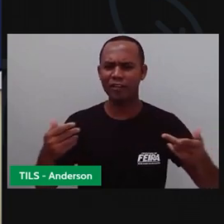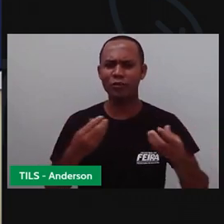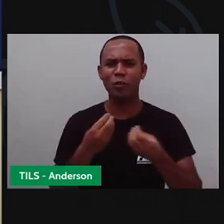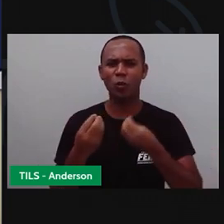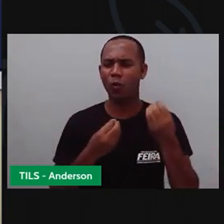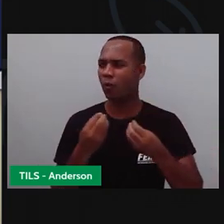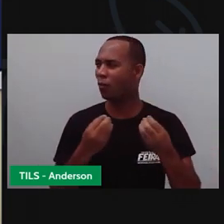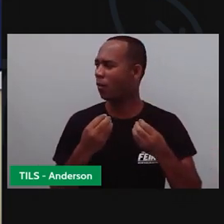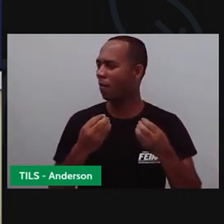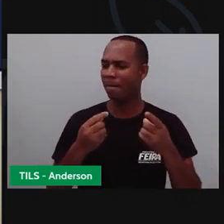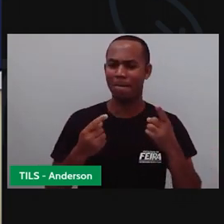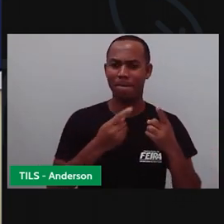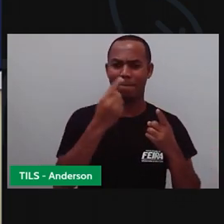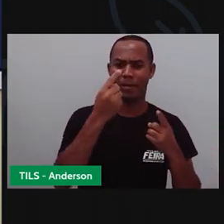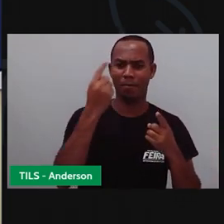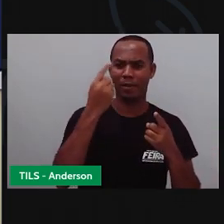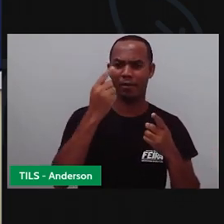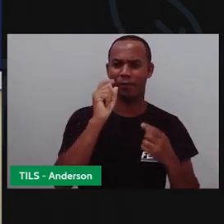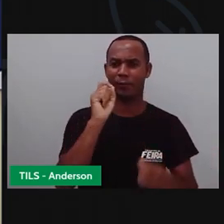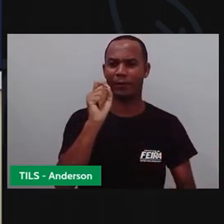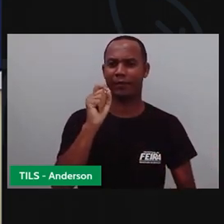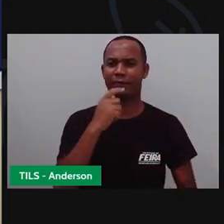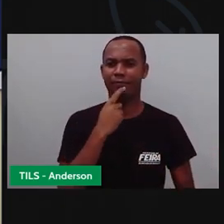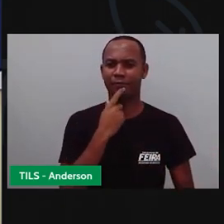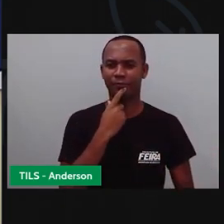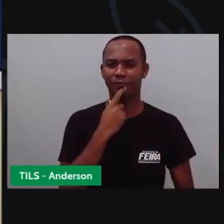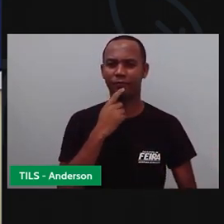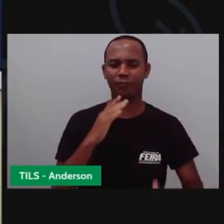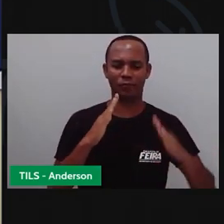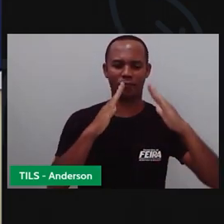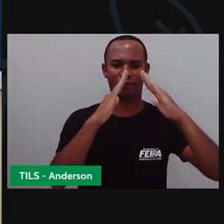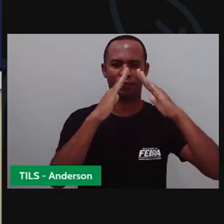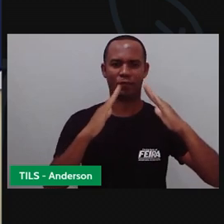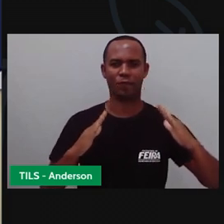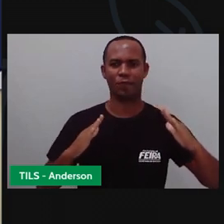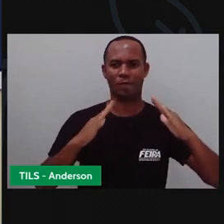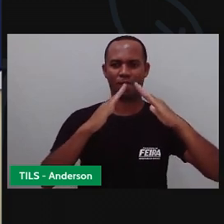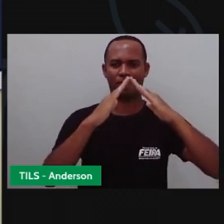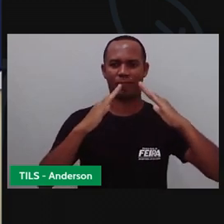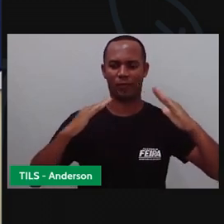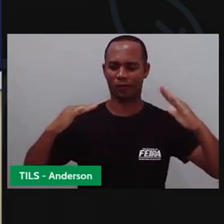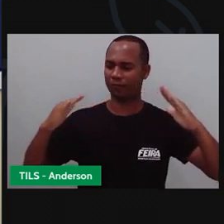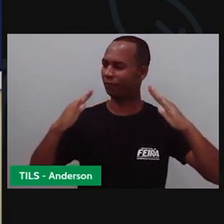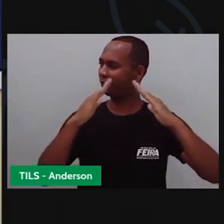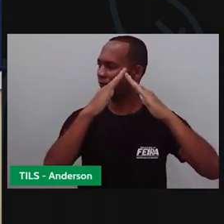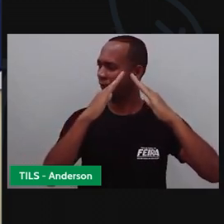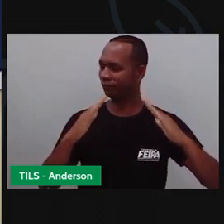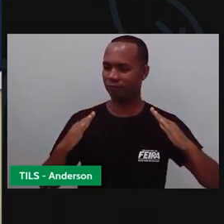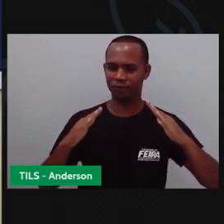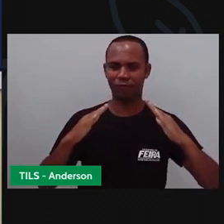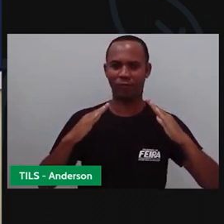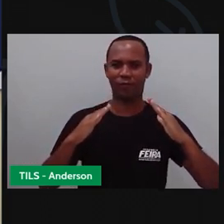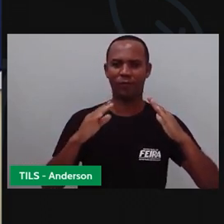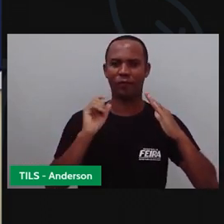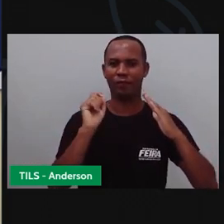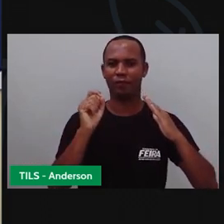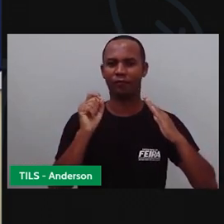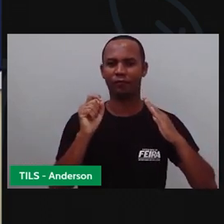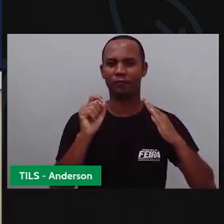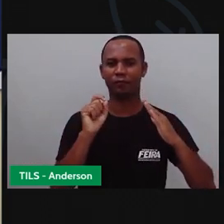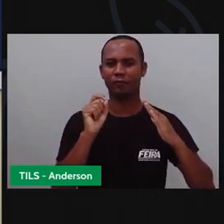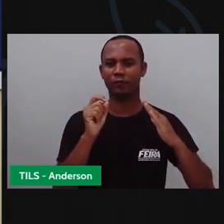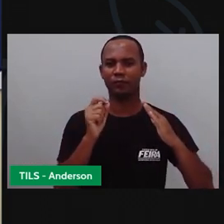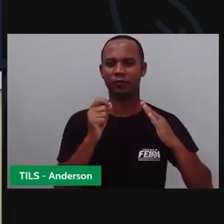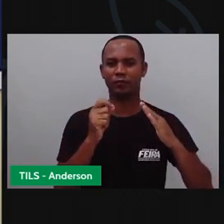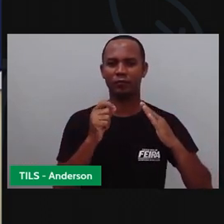se configure uma pirâmide temos aqui o que é um triângulo EA pirâmide tem o que ó a base não é isso ela